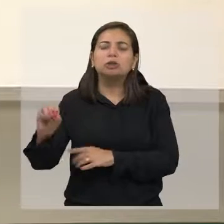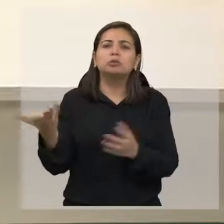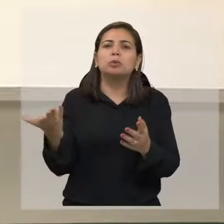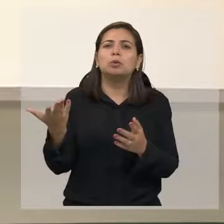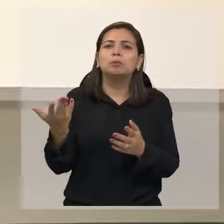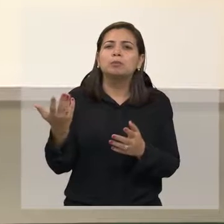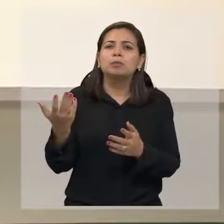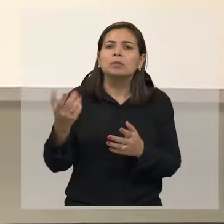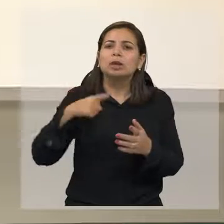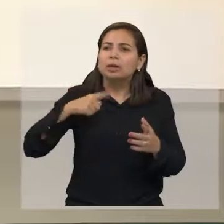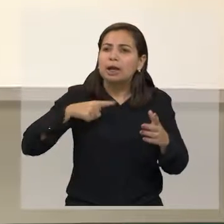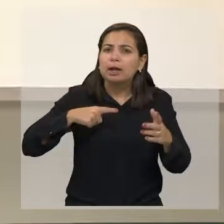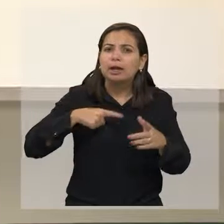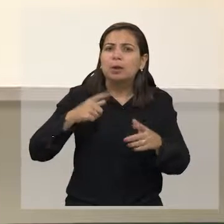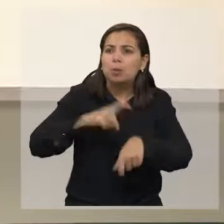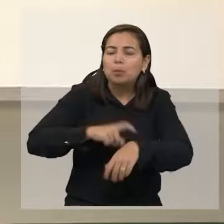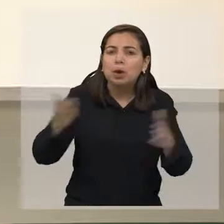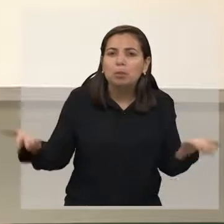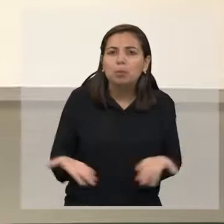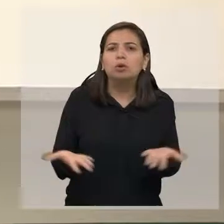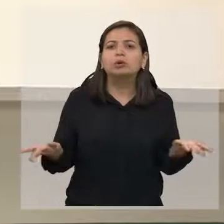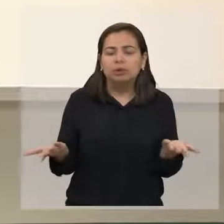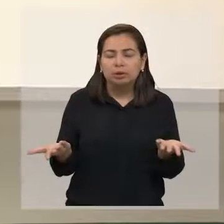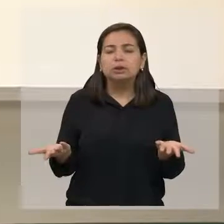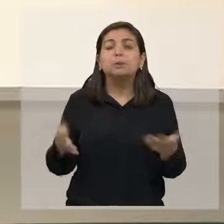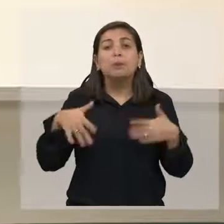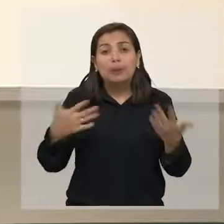A Era Moderna, né? A Idade Moderna, e que